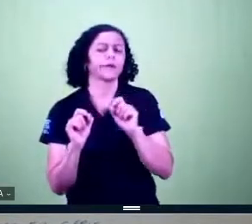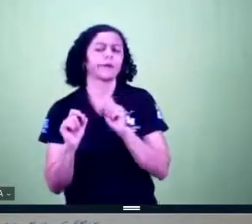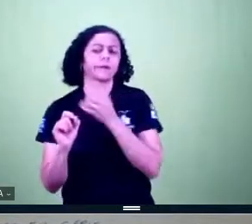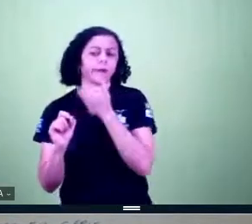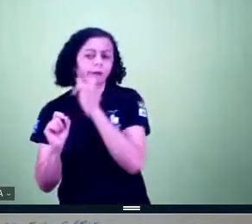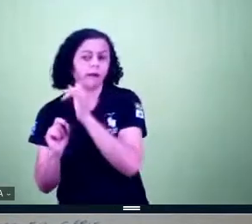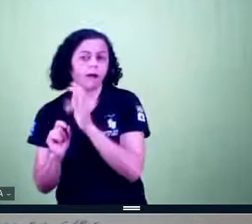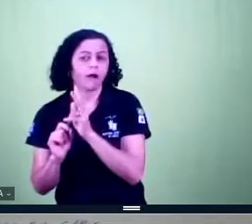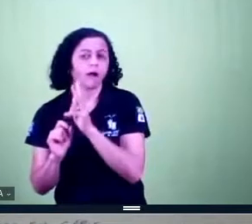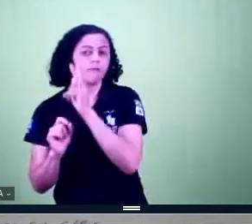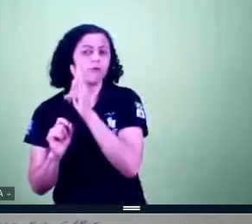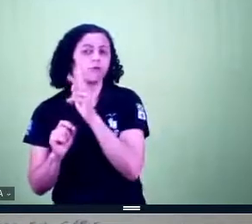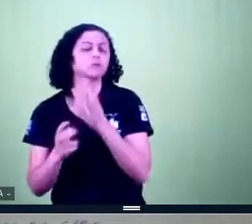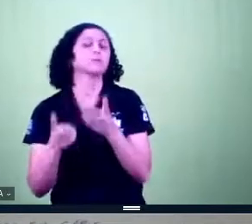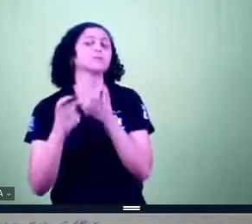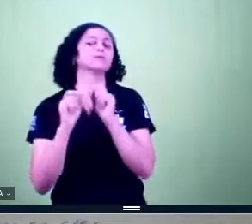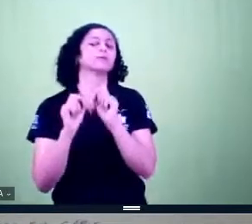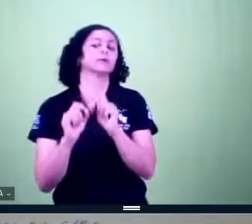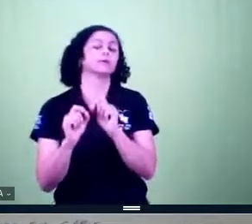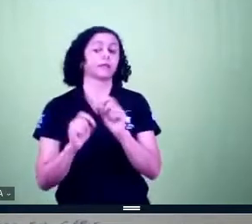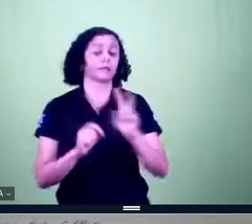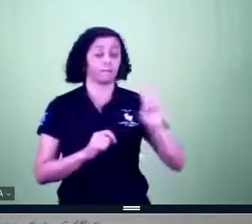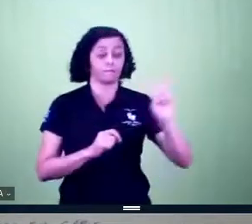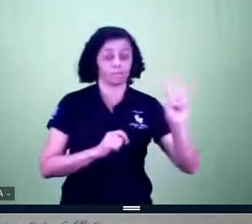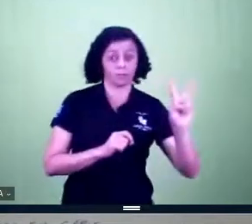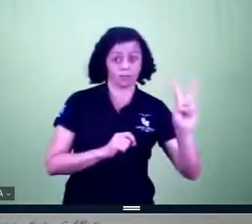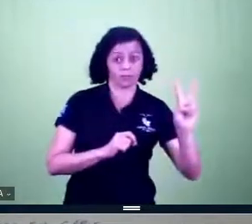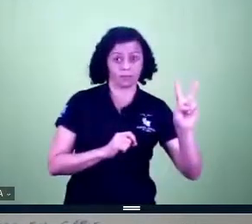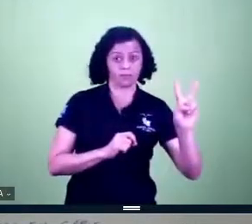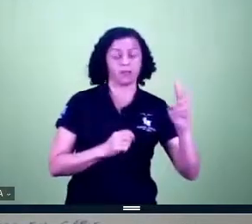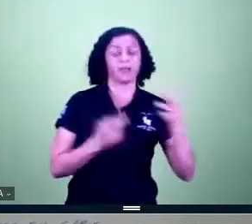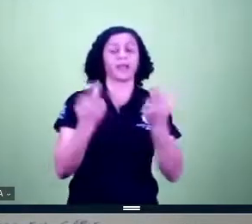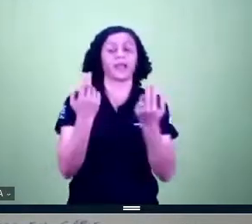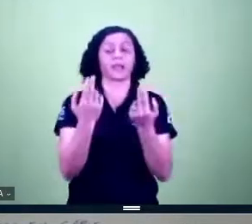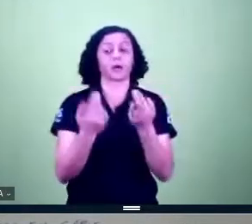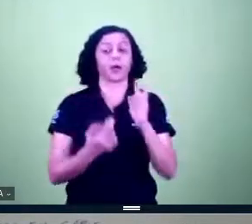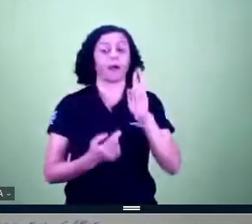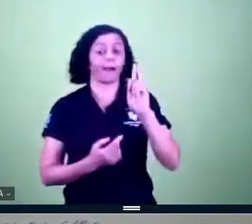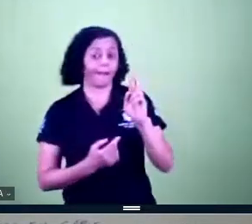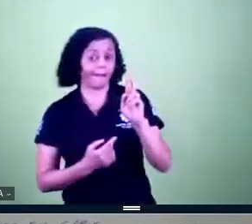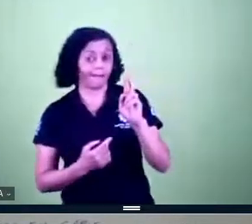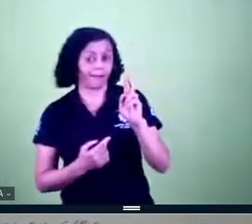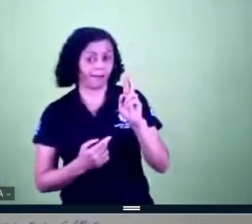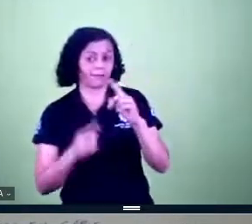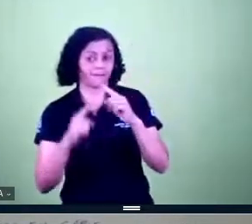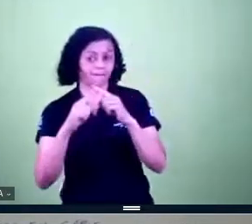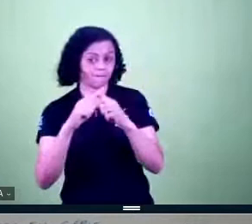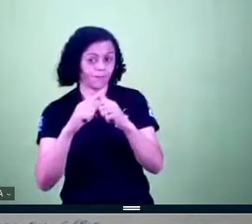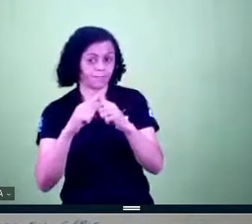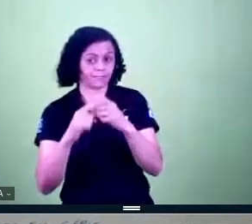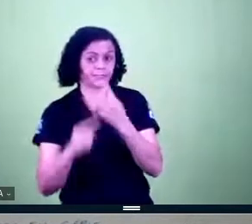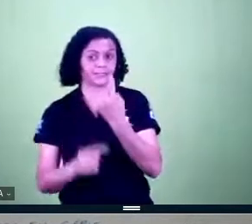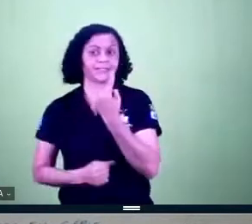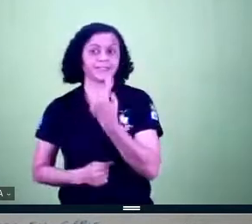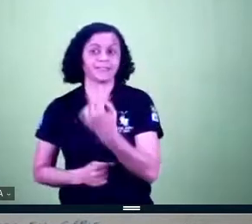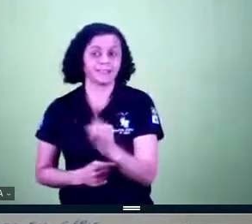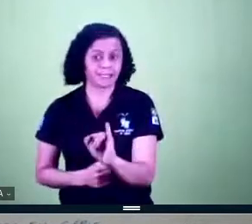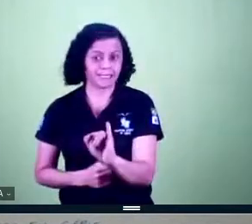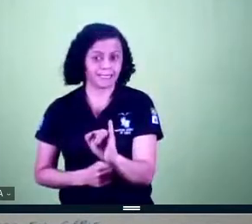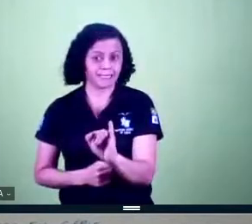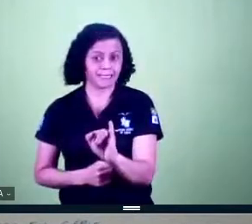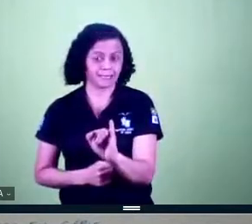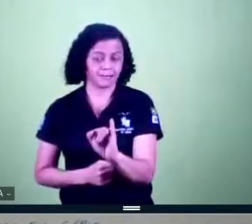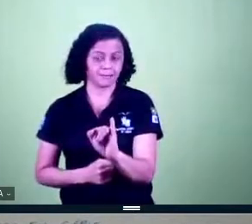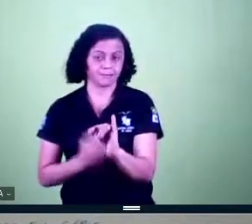igual a R vezes I. V, o de cima, vai ser a resistência equivalente que ele vai enxergar, vezes